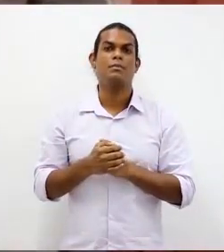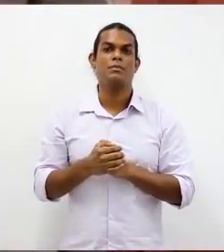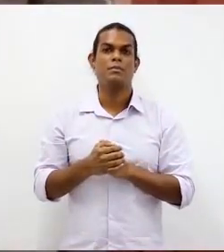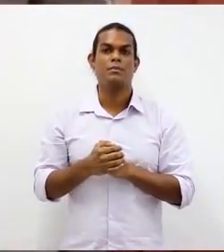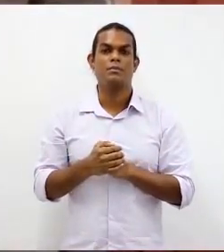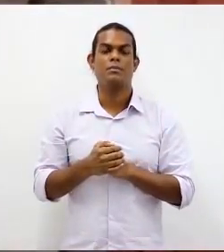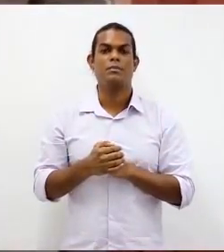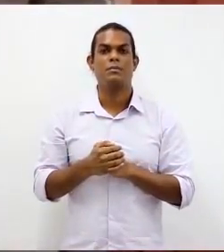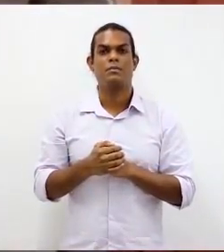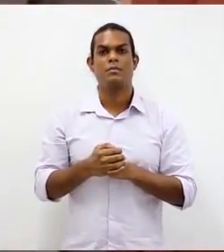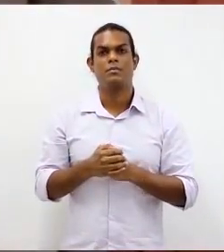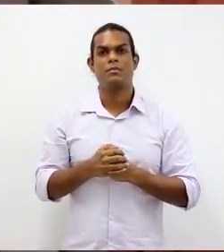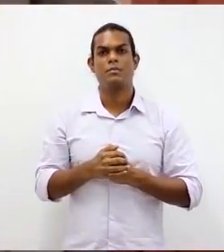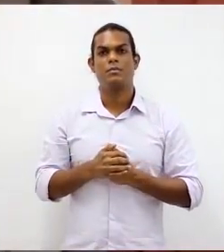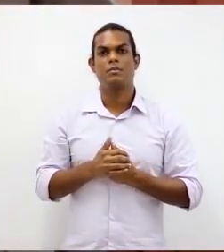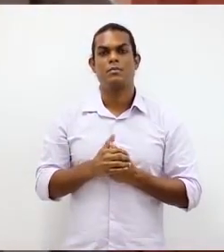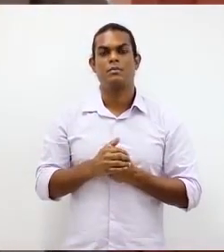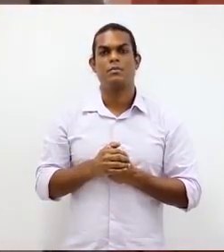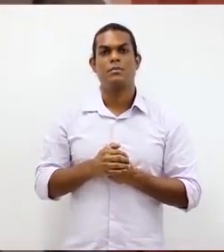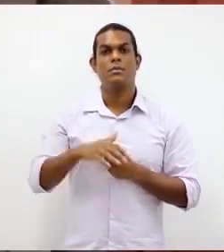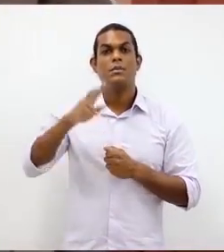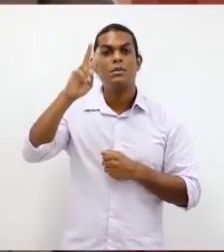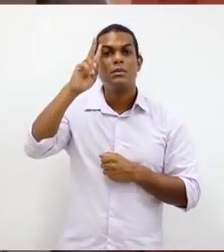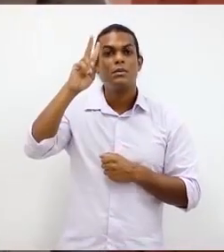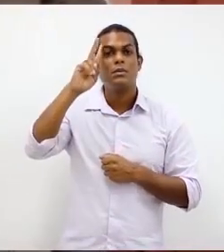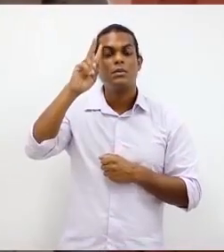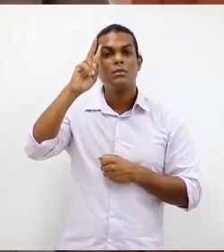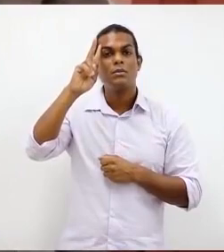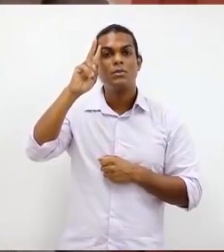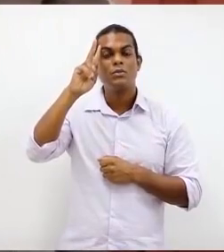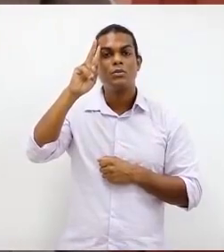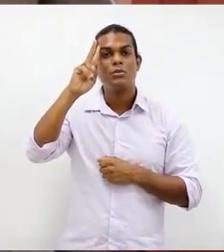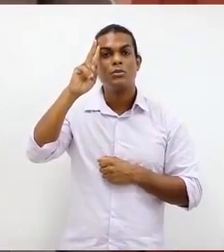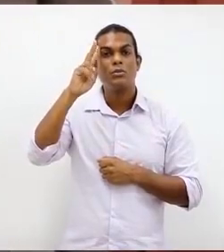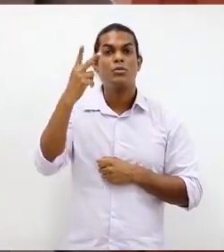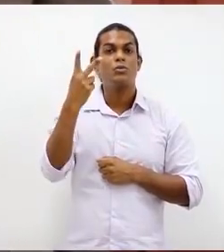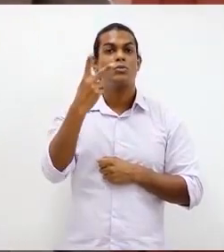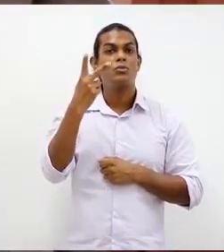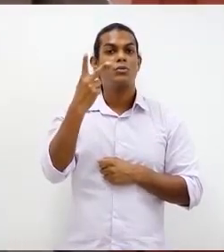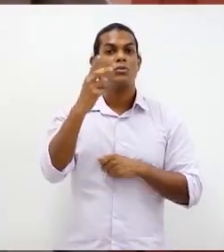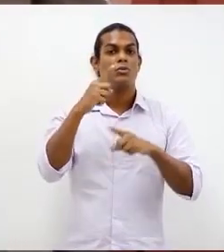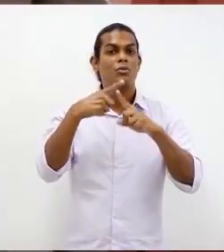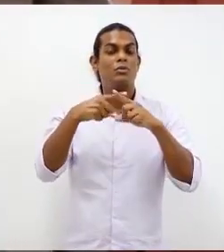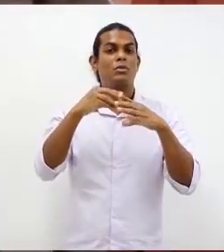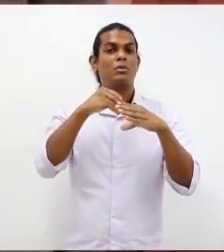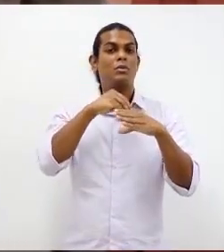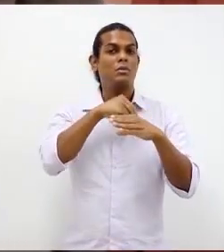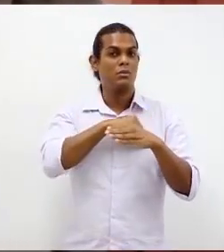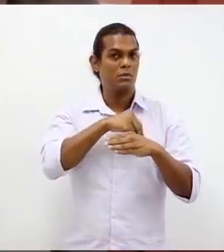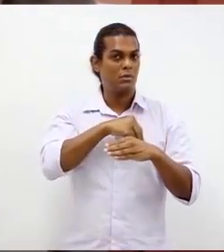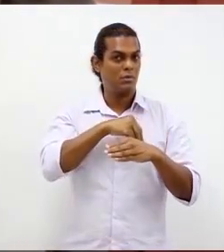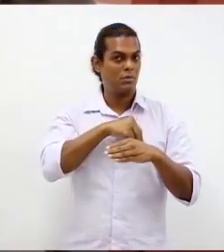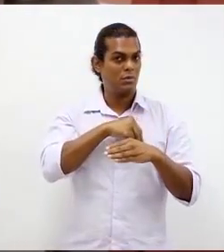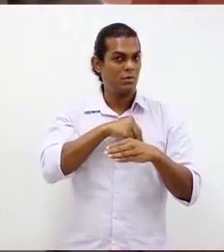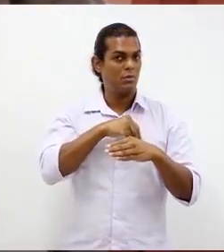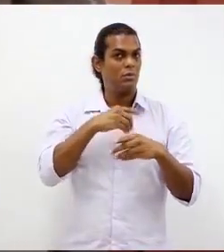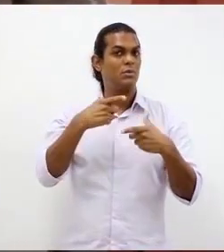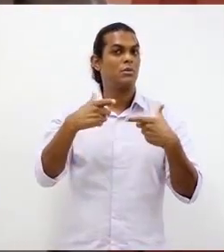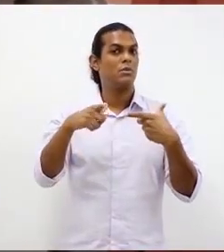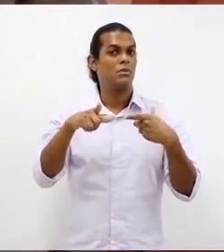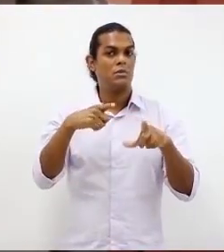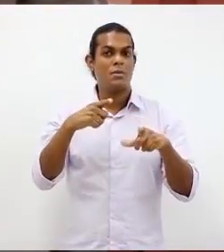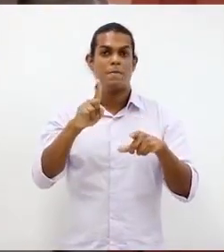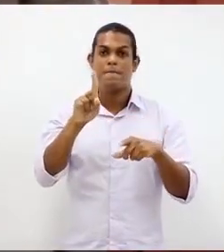da percepção do adicional. E lembre-se, todos os 2 adicionais, eles não são apropriados